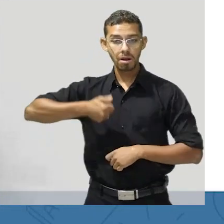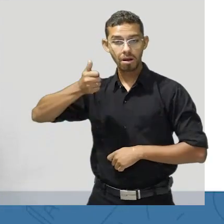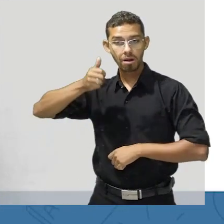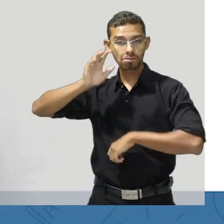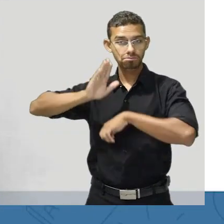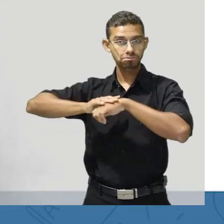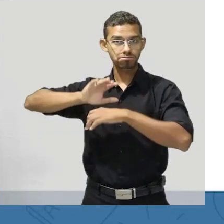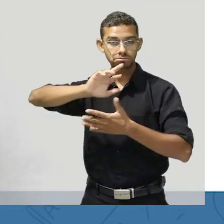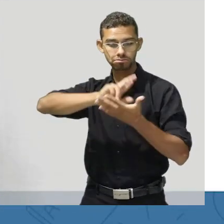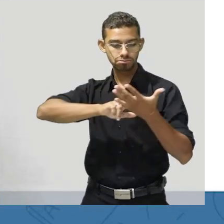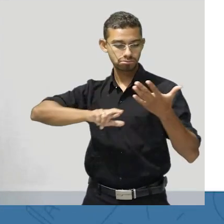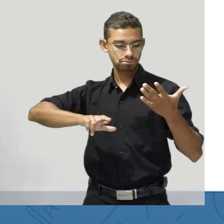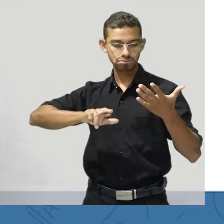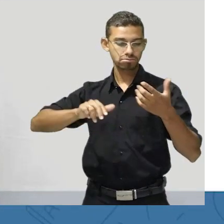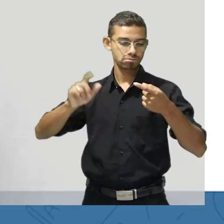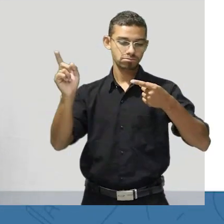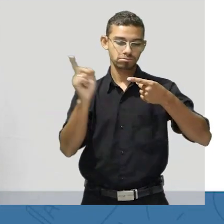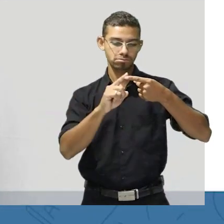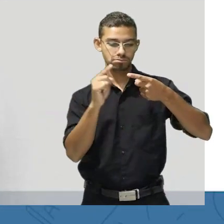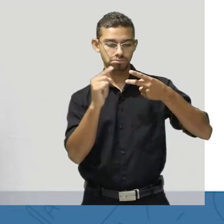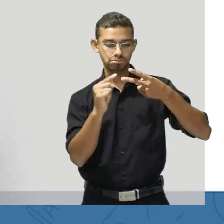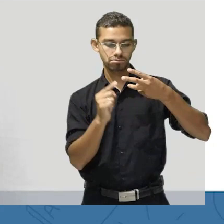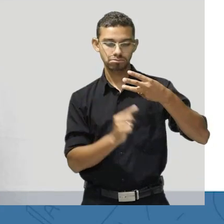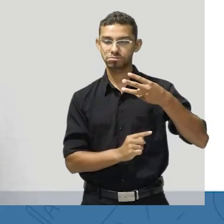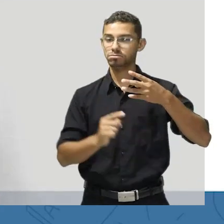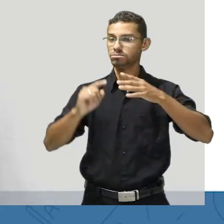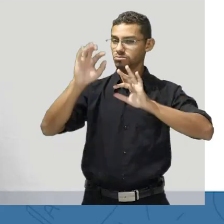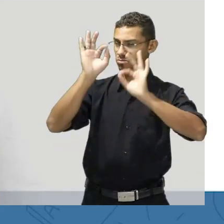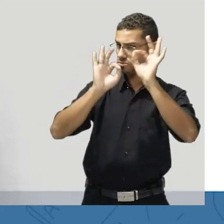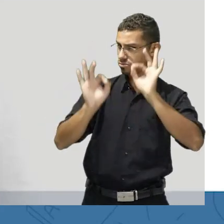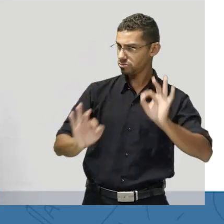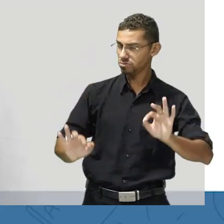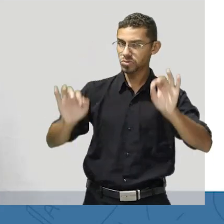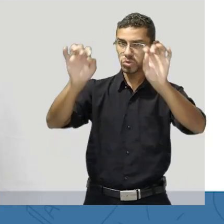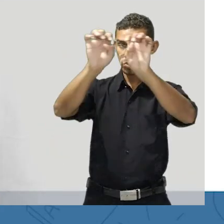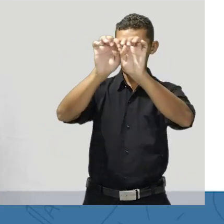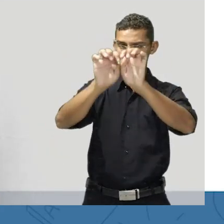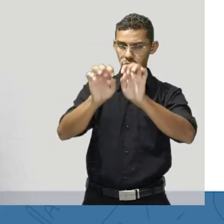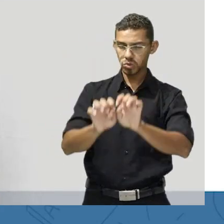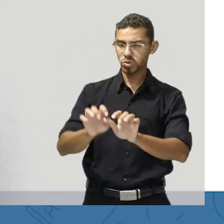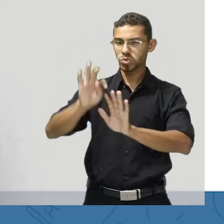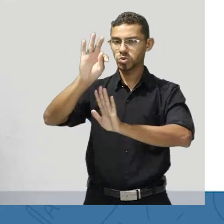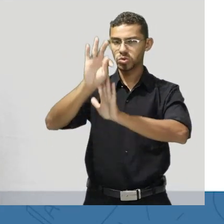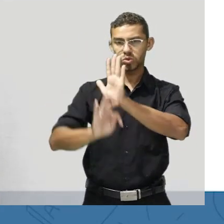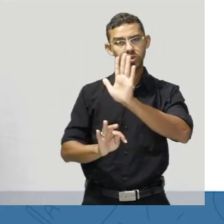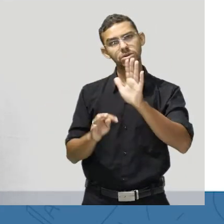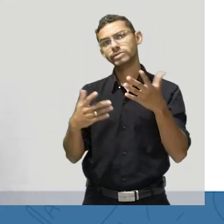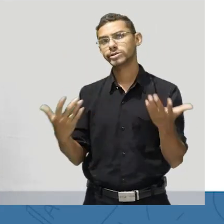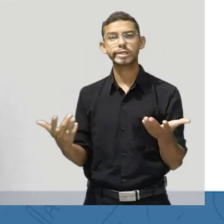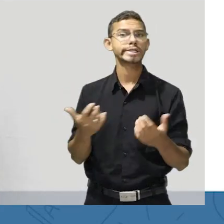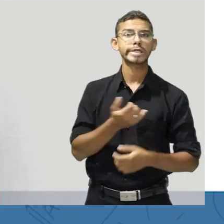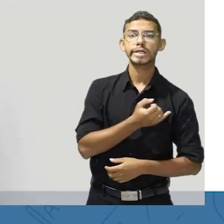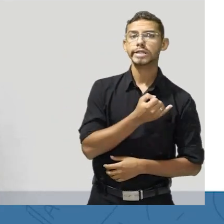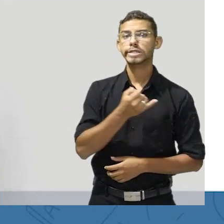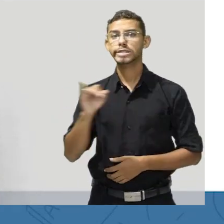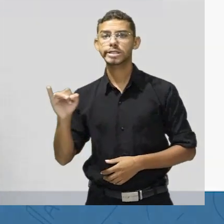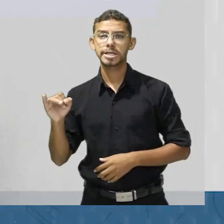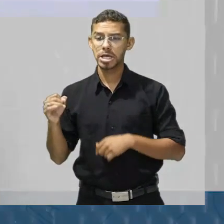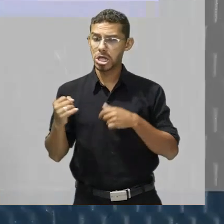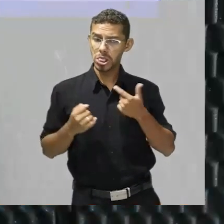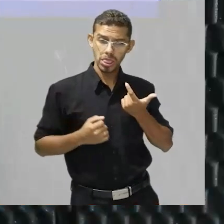redigir a sua redação é planejar a estrutura do texto Turma Sem planejamento não